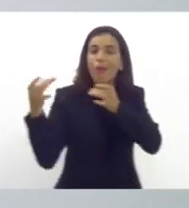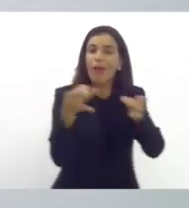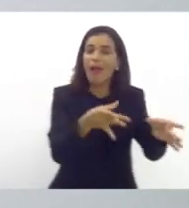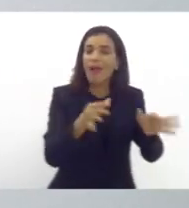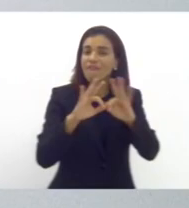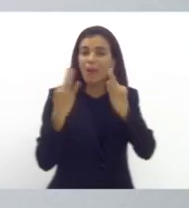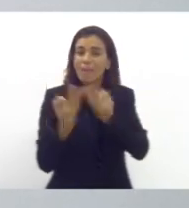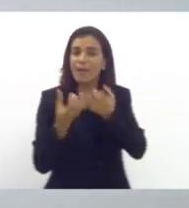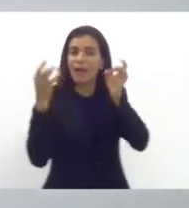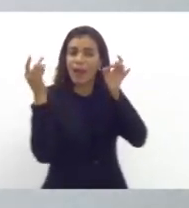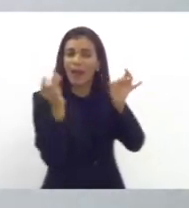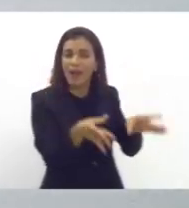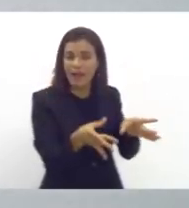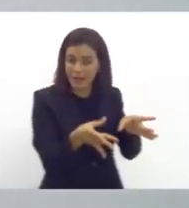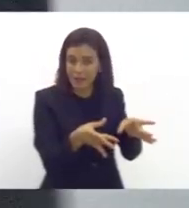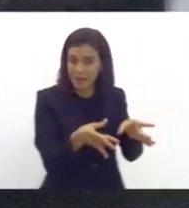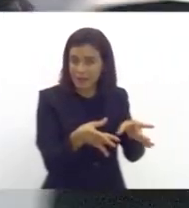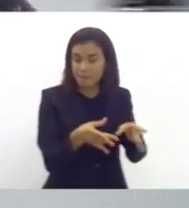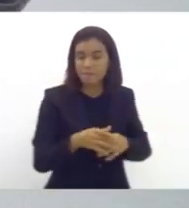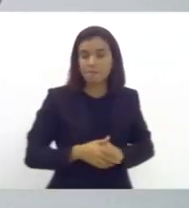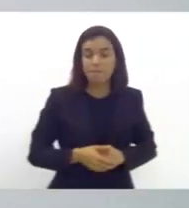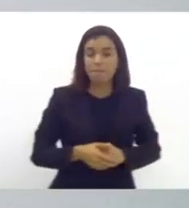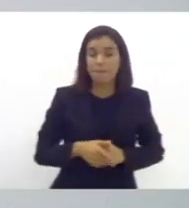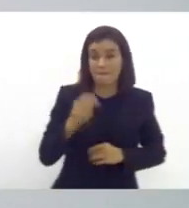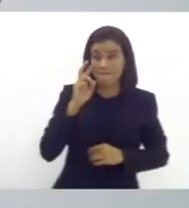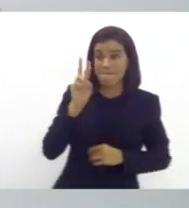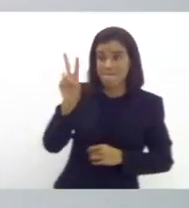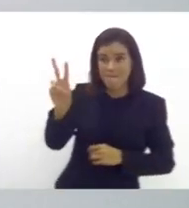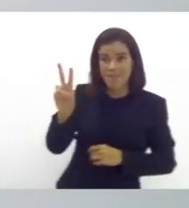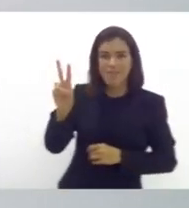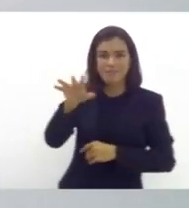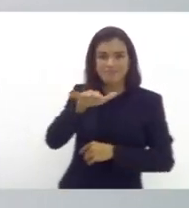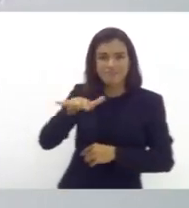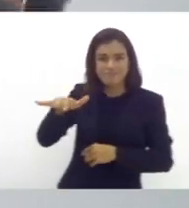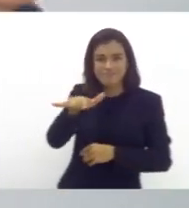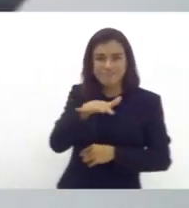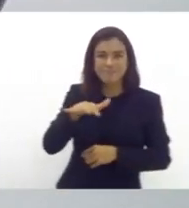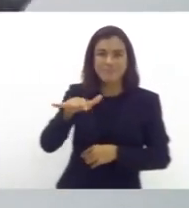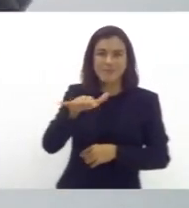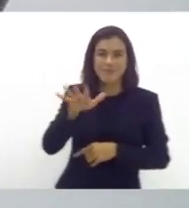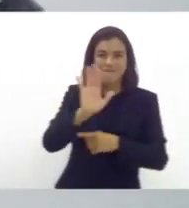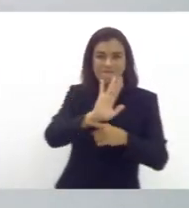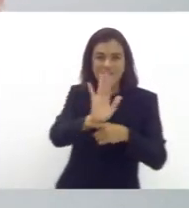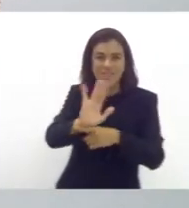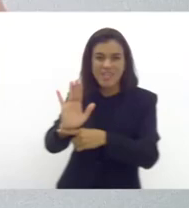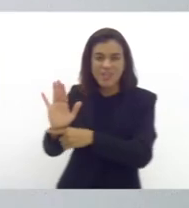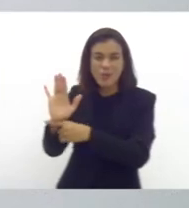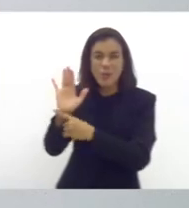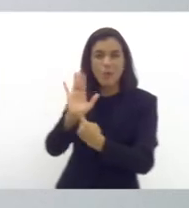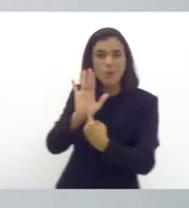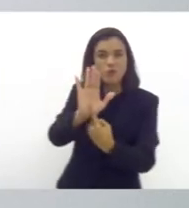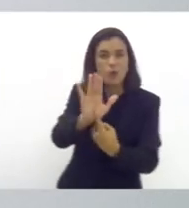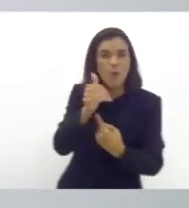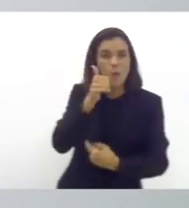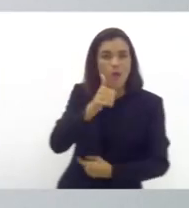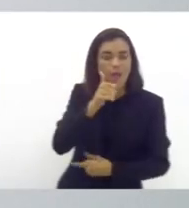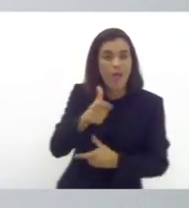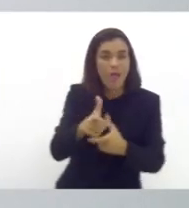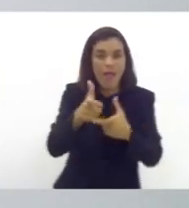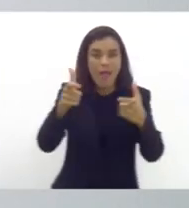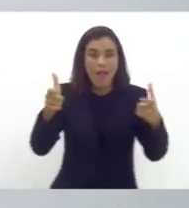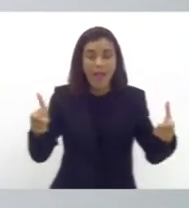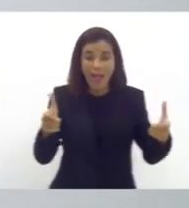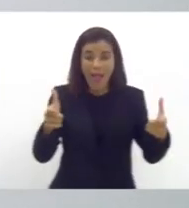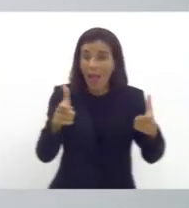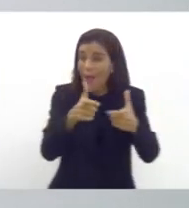quando a gente tá falando é de um caso como esse que vocês estão vindo onde eh vários vídeos apontaram principalmente mulheres muitas dessas